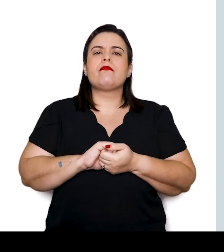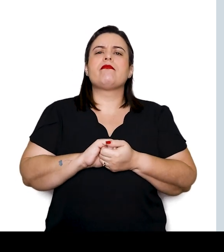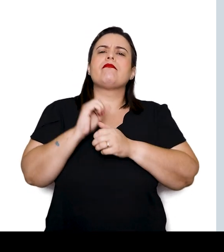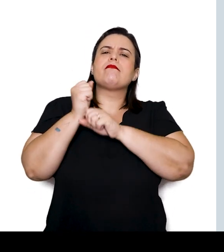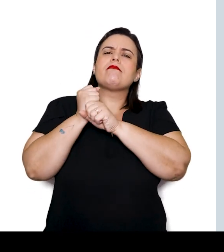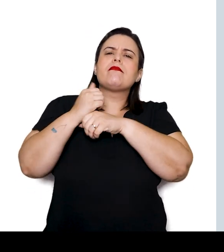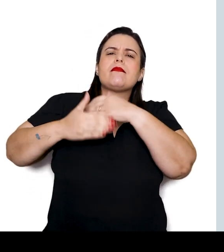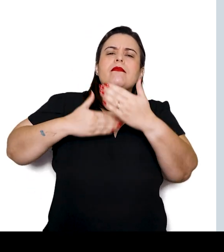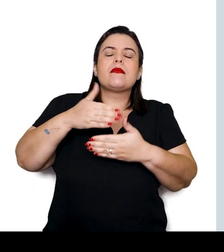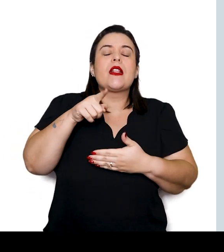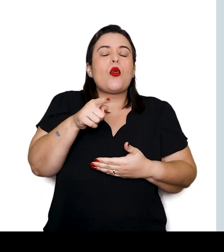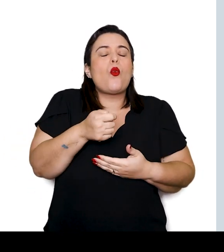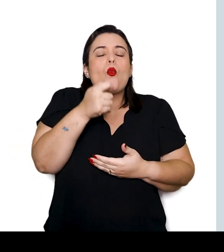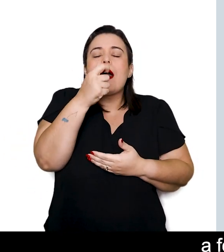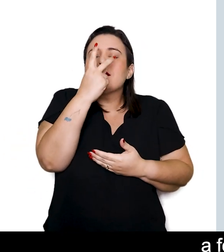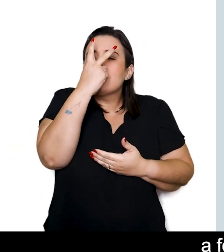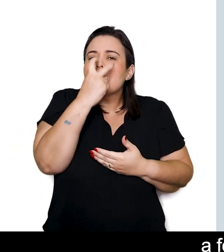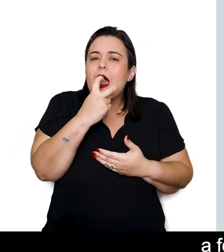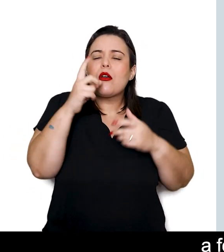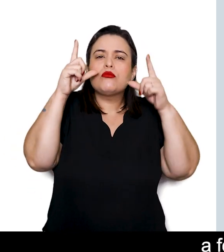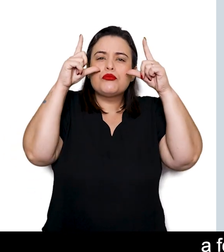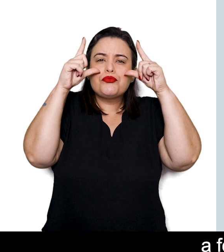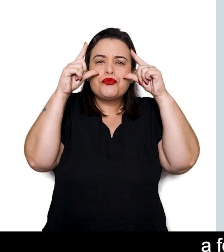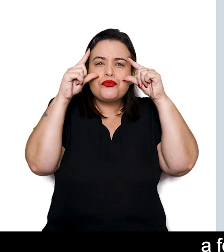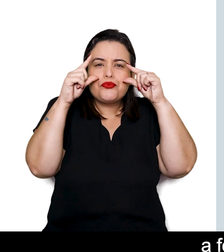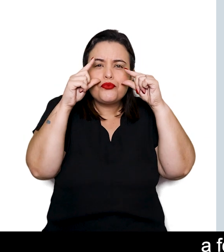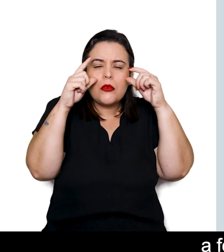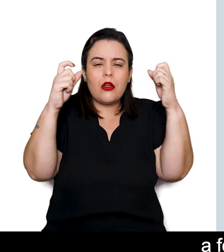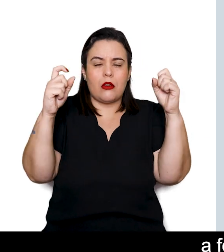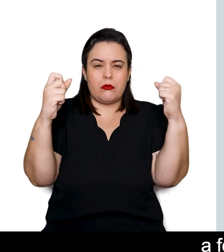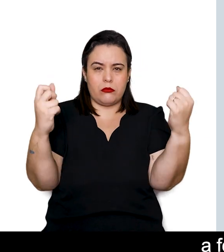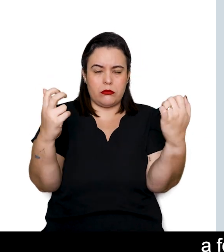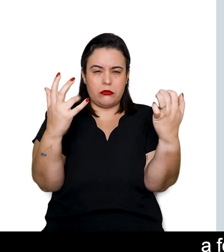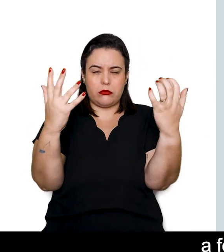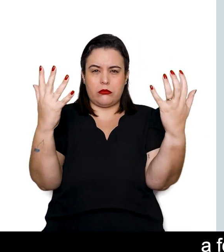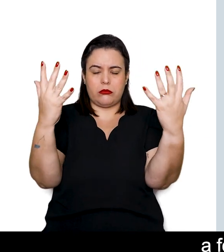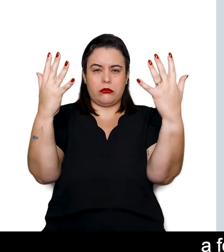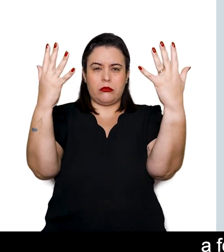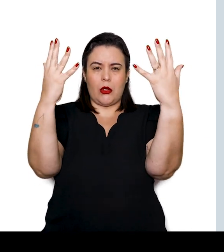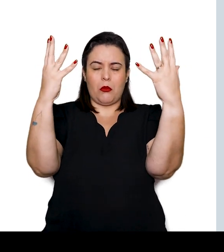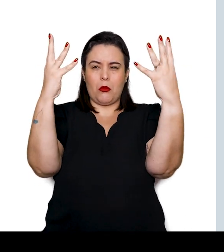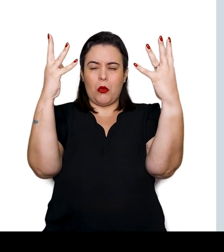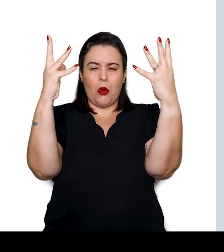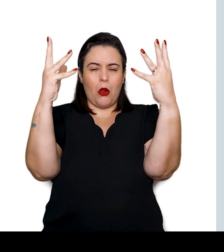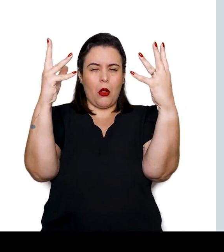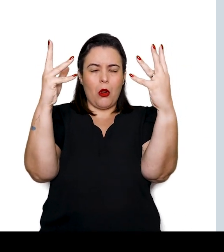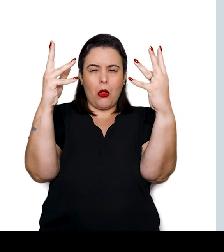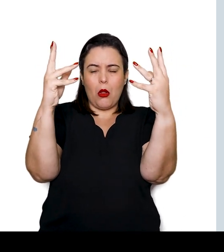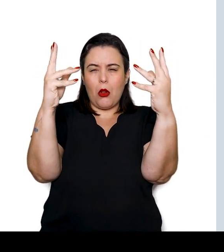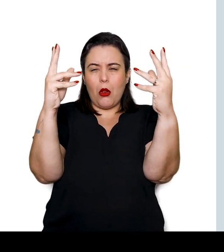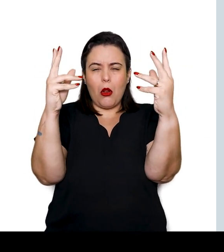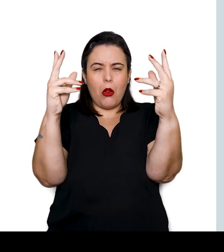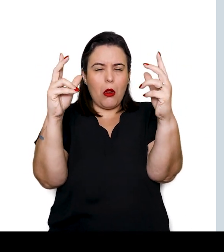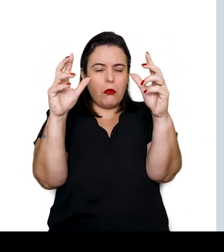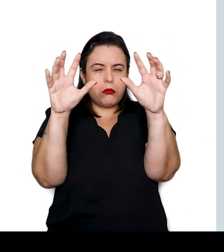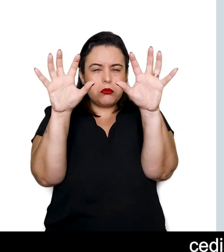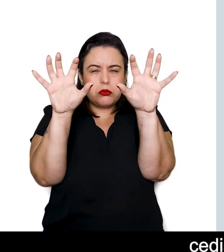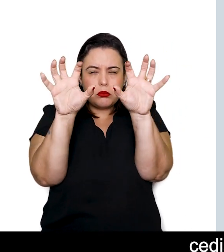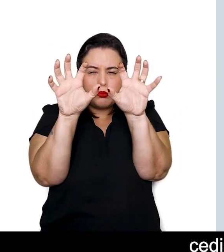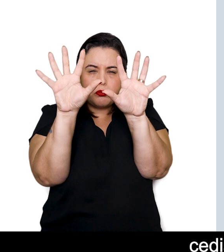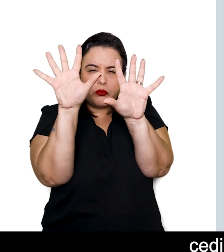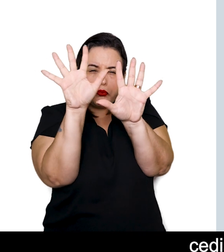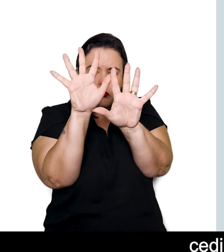Nos últimos anos, quase cego, a forma dos temas representados se dissolvia à medida que a definição da